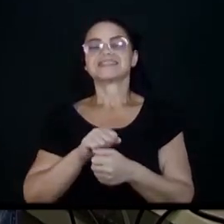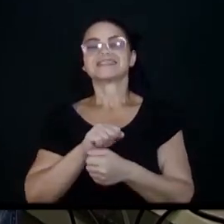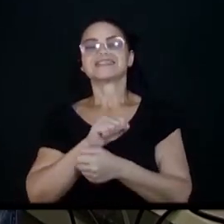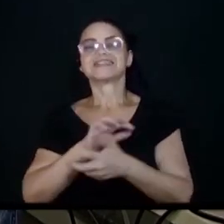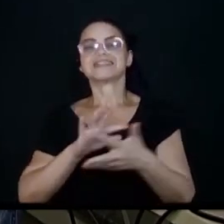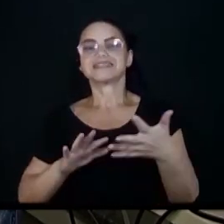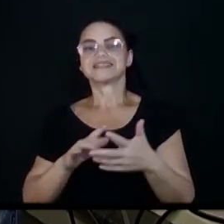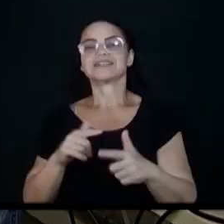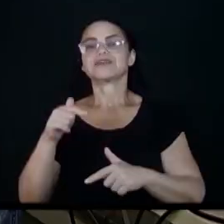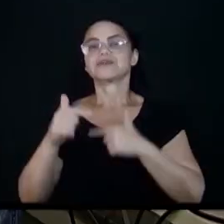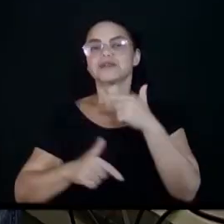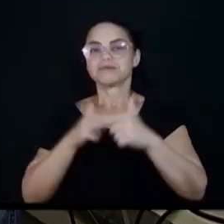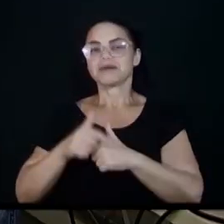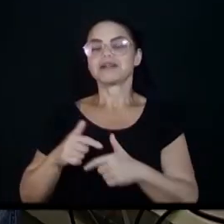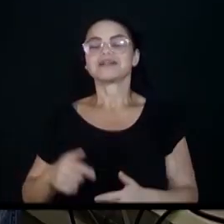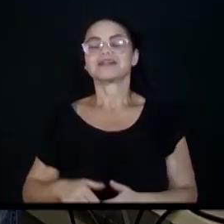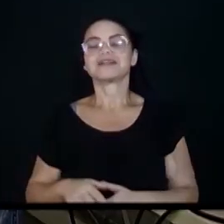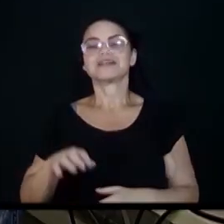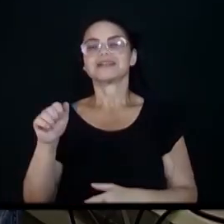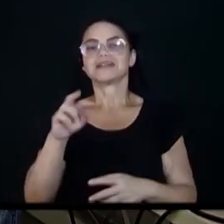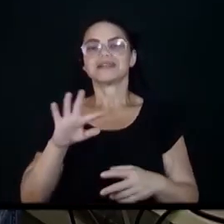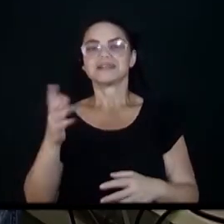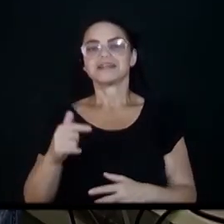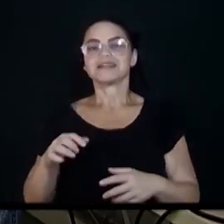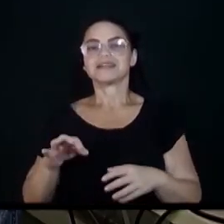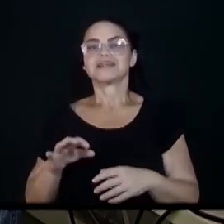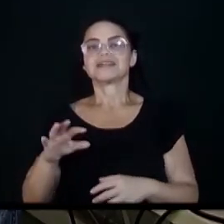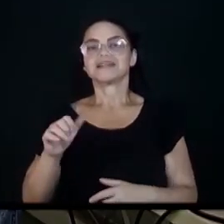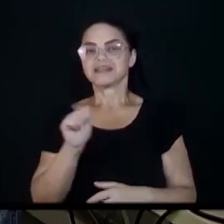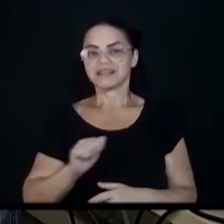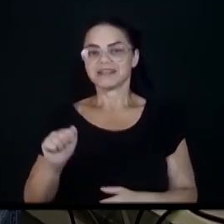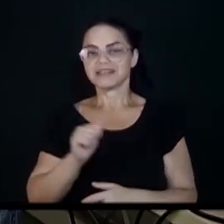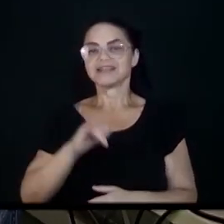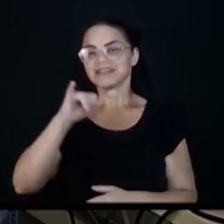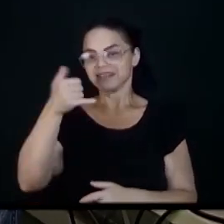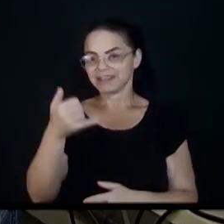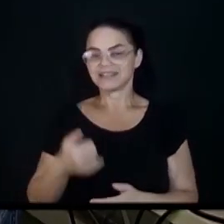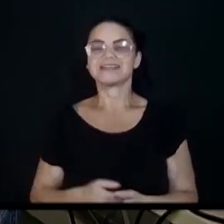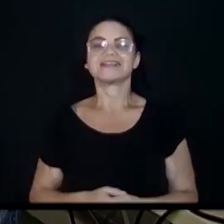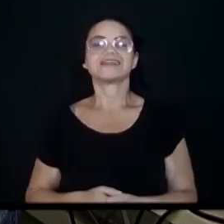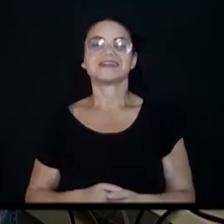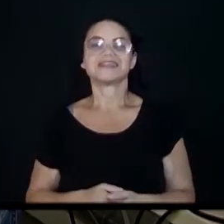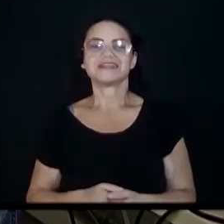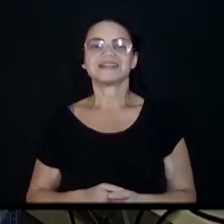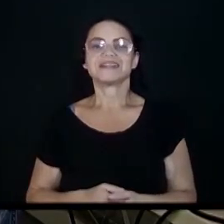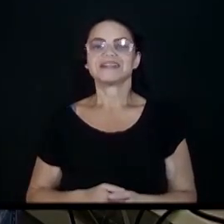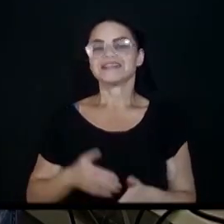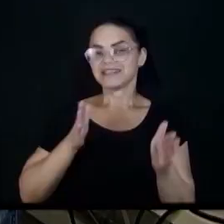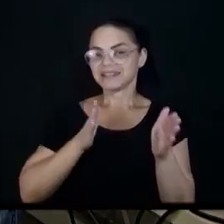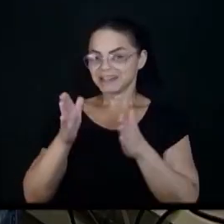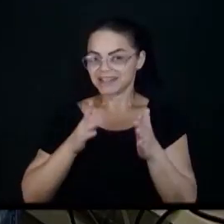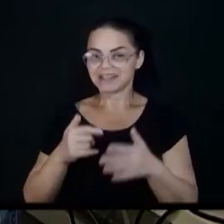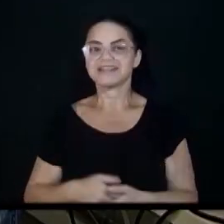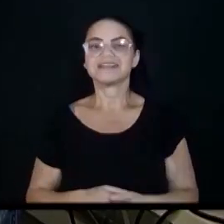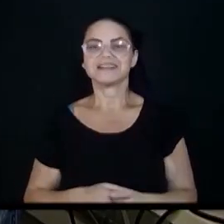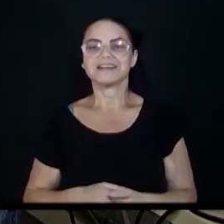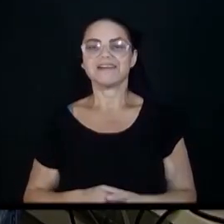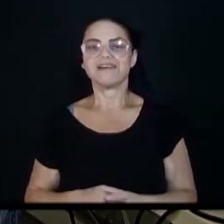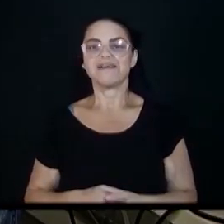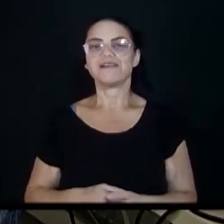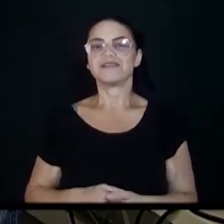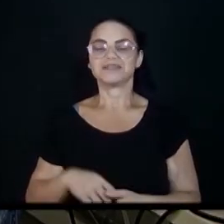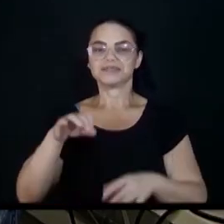aqui na associação. Então, aproveite aí esse momento, né, que os alunos estão